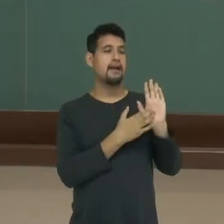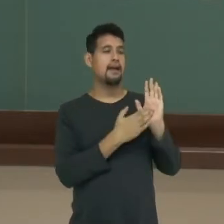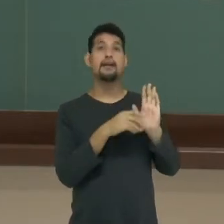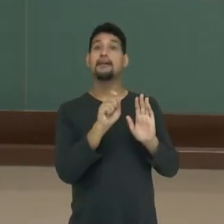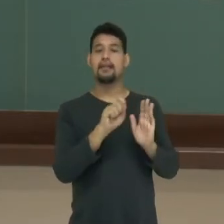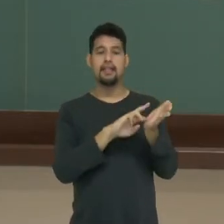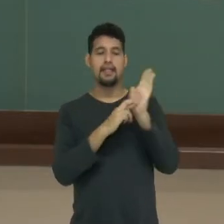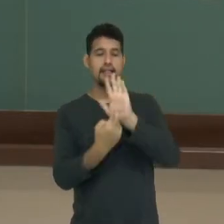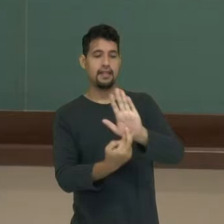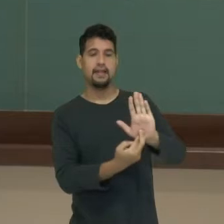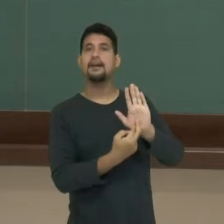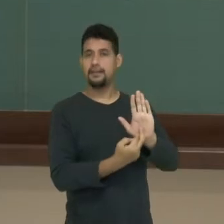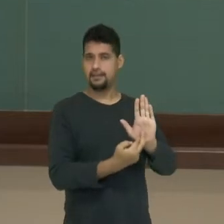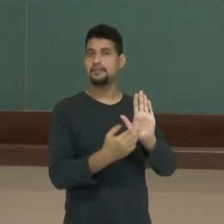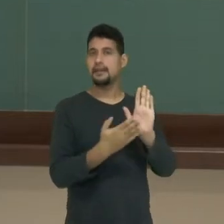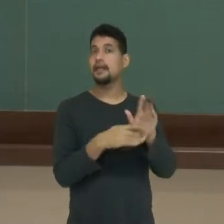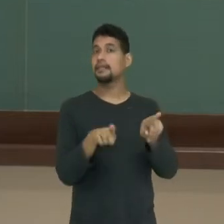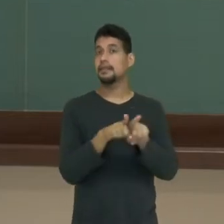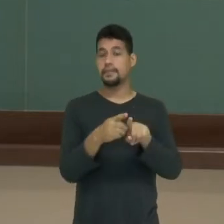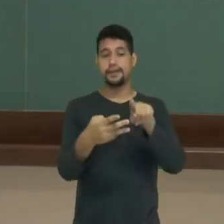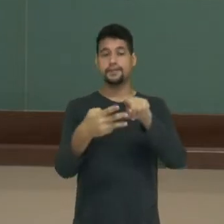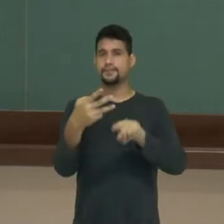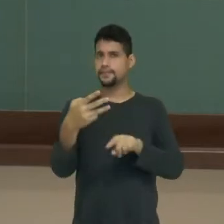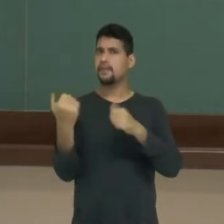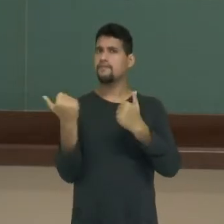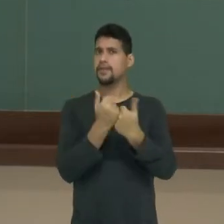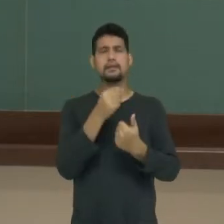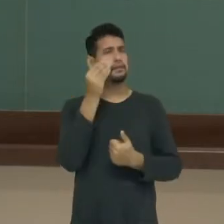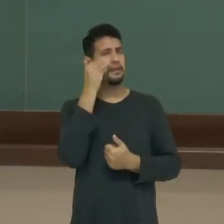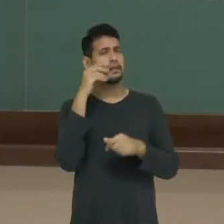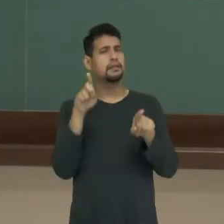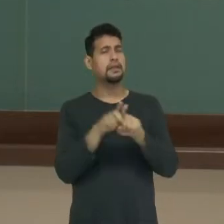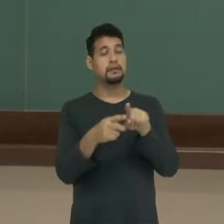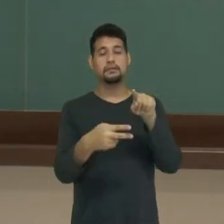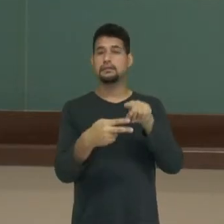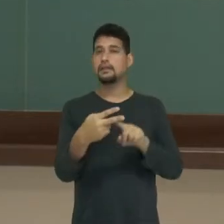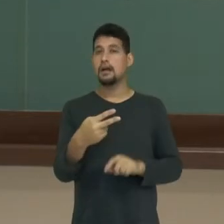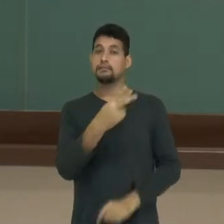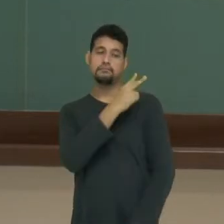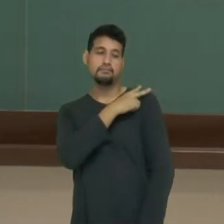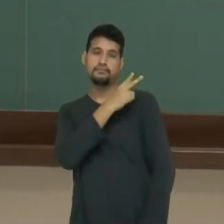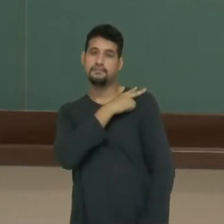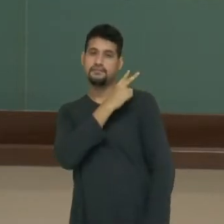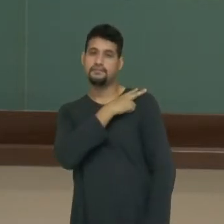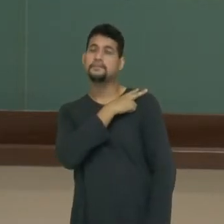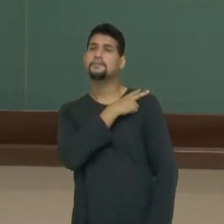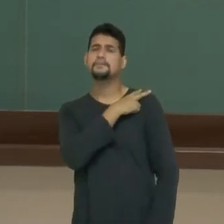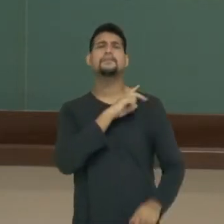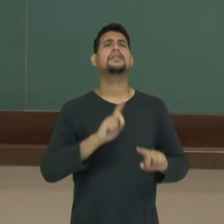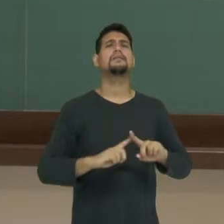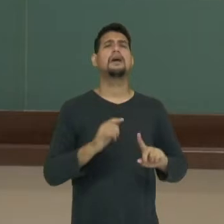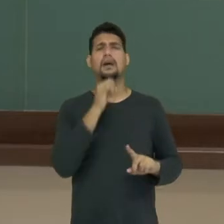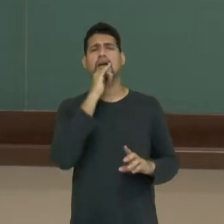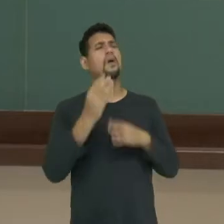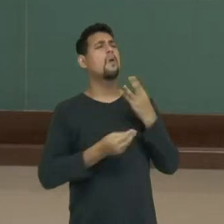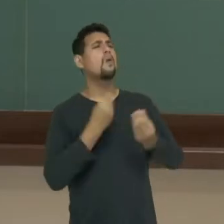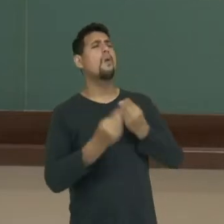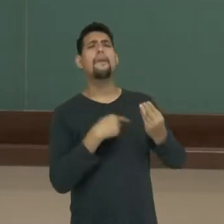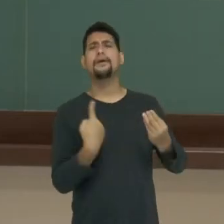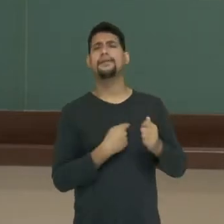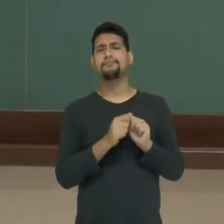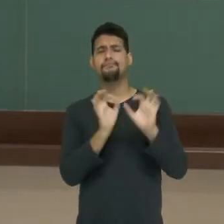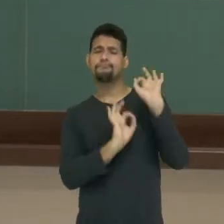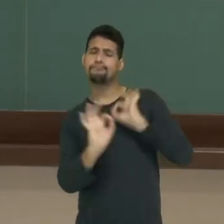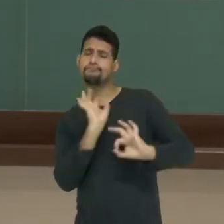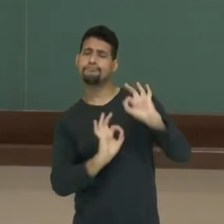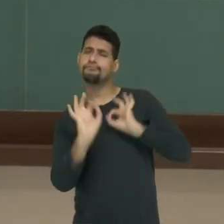o representante e vice-representante aí na segunda série do ensino médio. Então, como que nós podemos